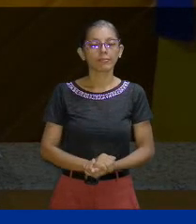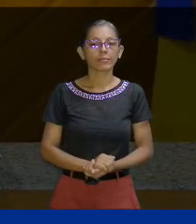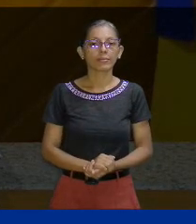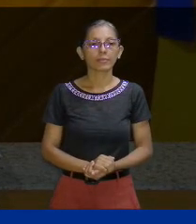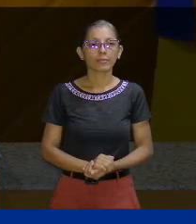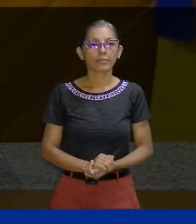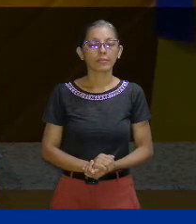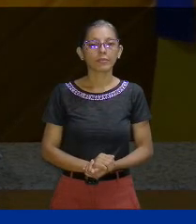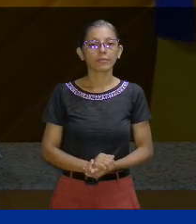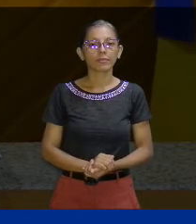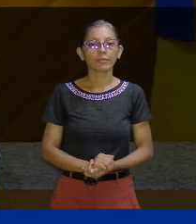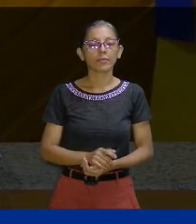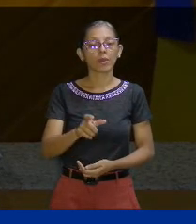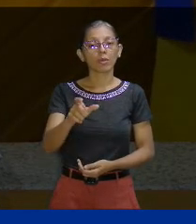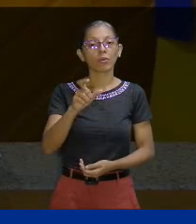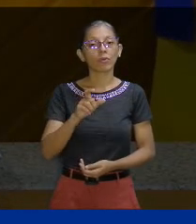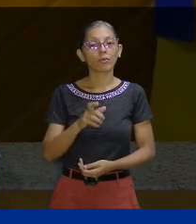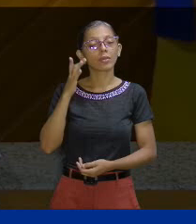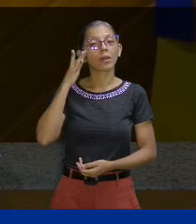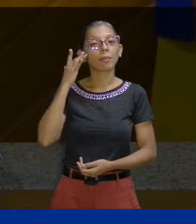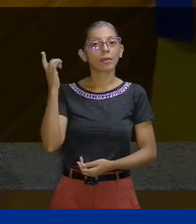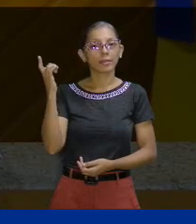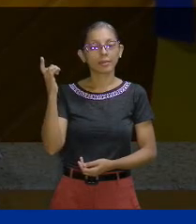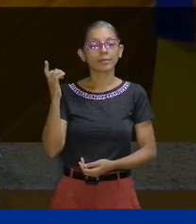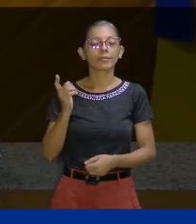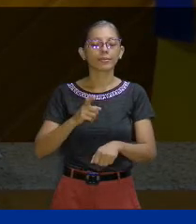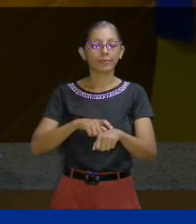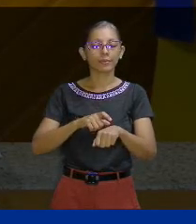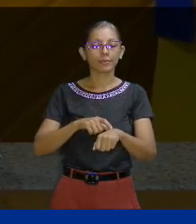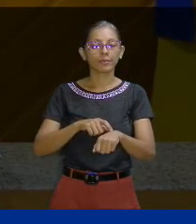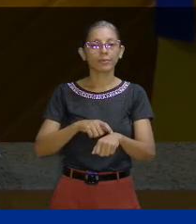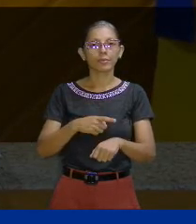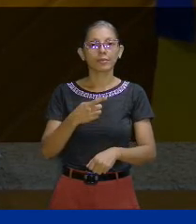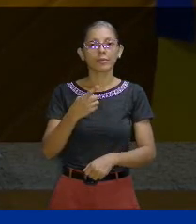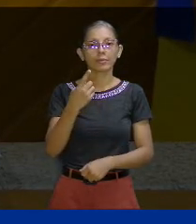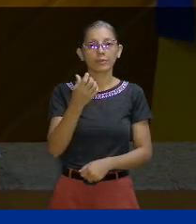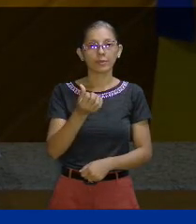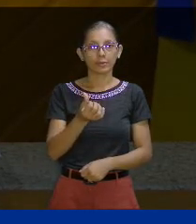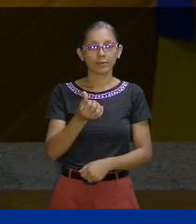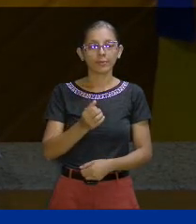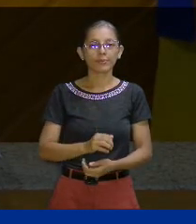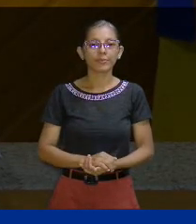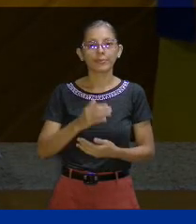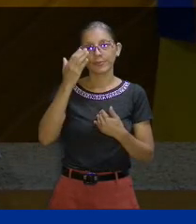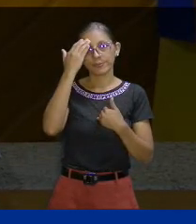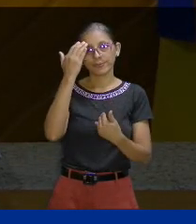já os convocando para amanhã às 16 horas. Muito obrigado.